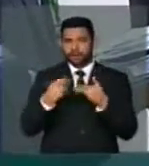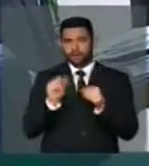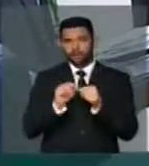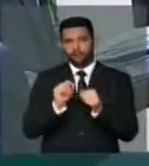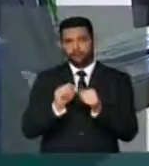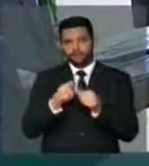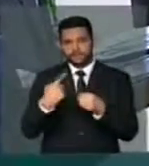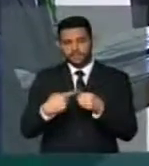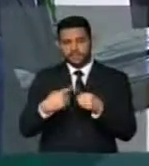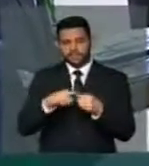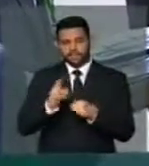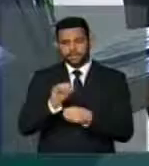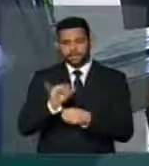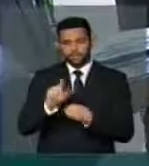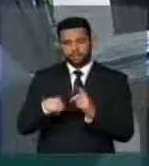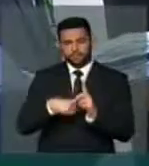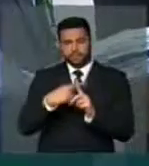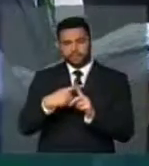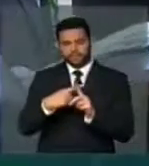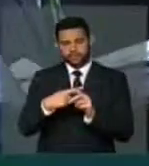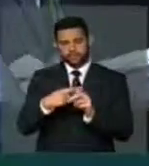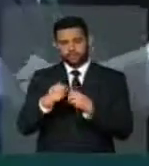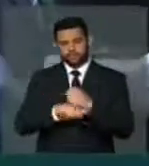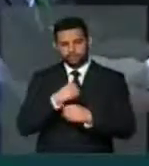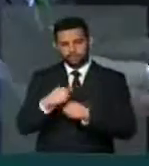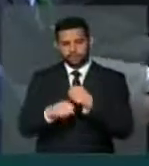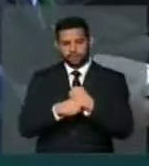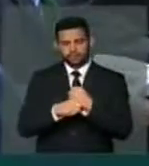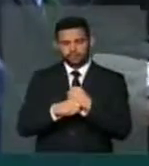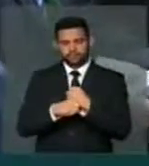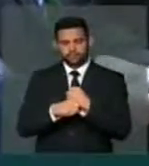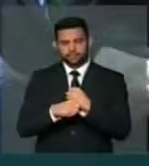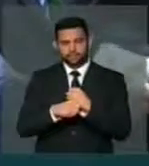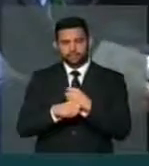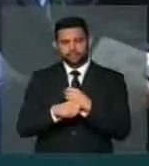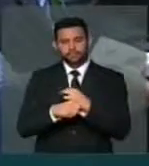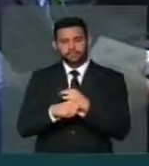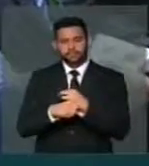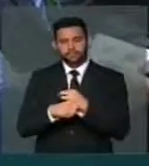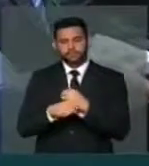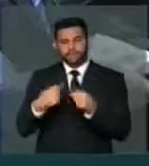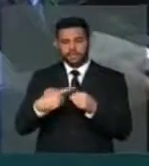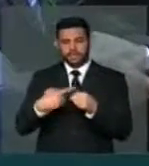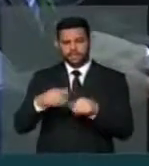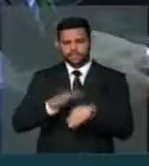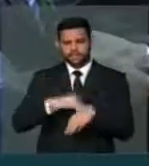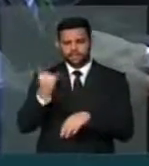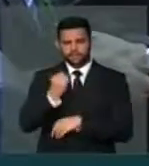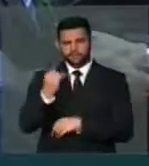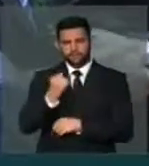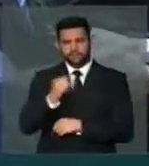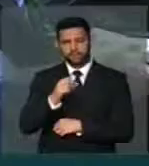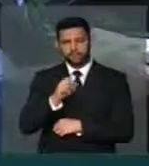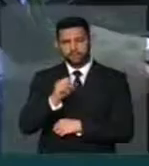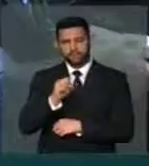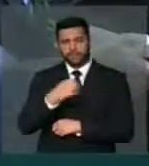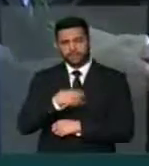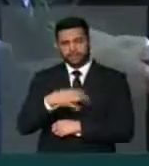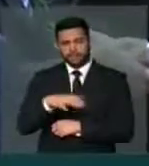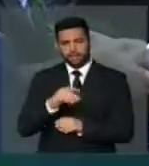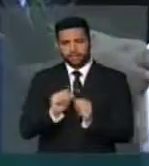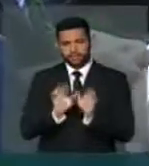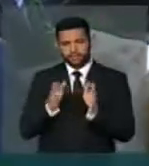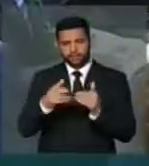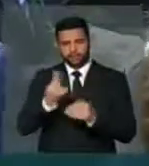à cidade de Ilhéus por mais um ano e sendo das cidades mais importantes do sul da Bahia, sede da